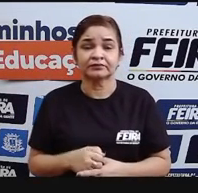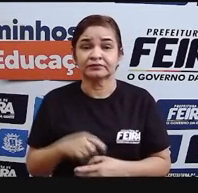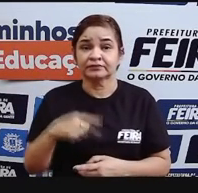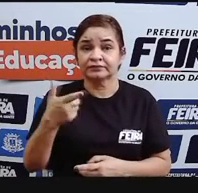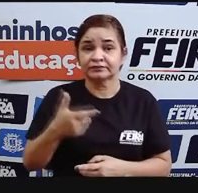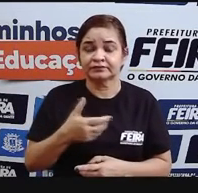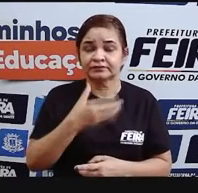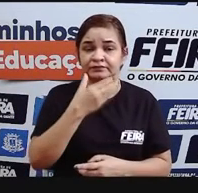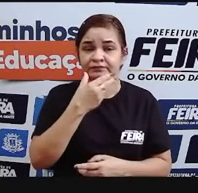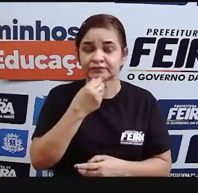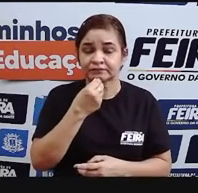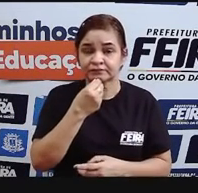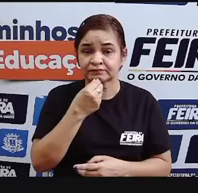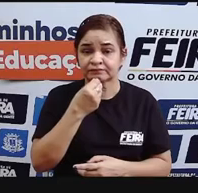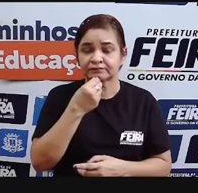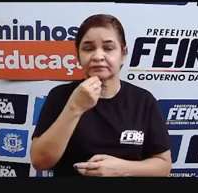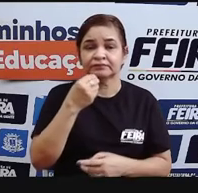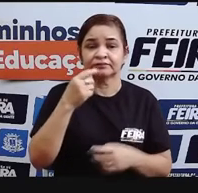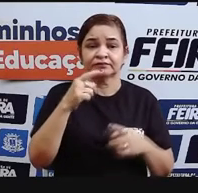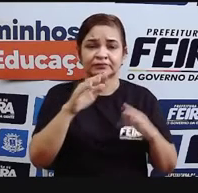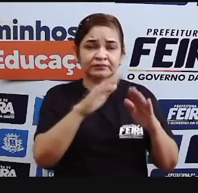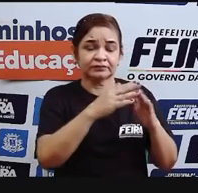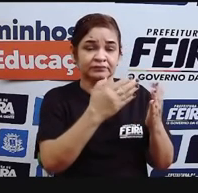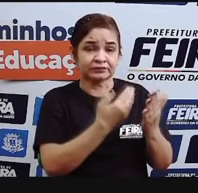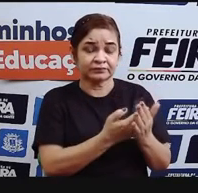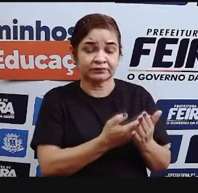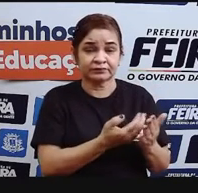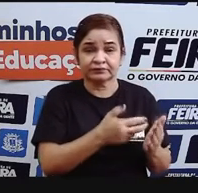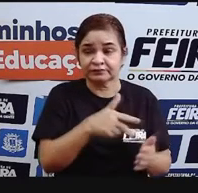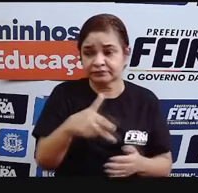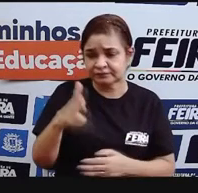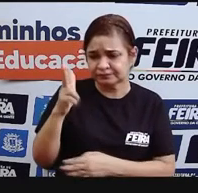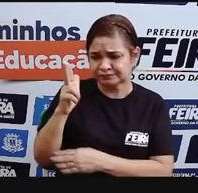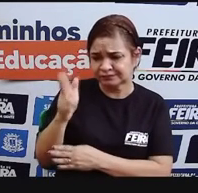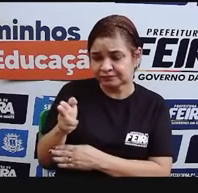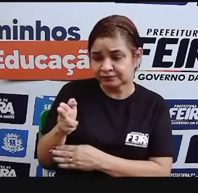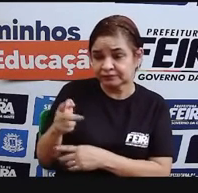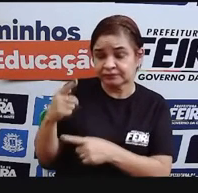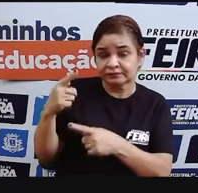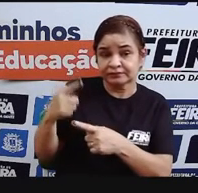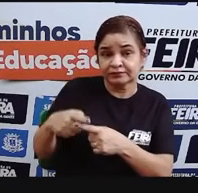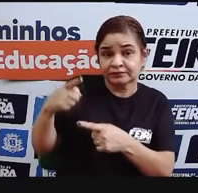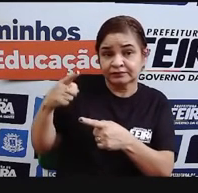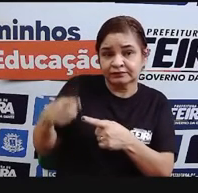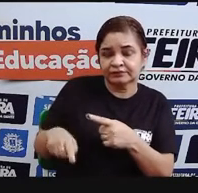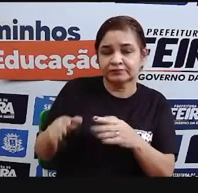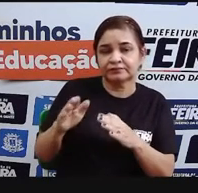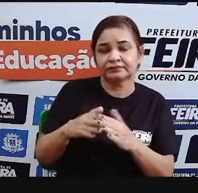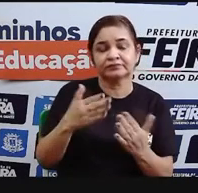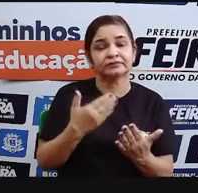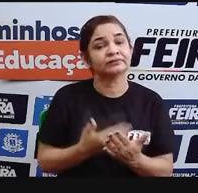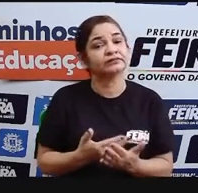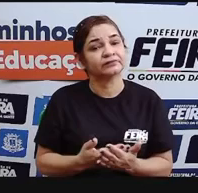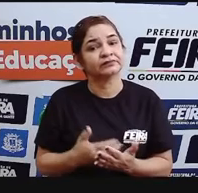talibãs ao sair da escola em outubro de 2012, quando tinha 15 anos.